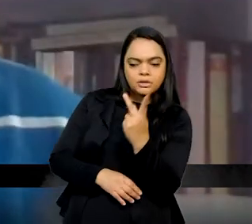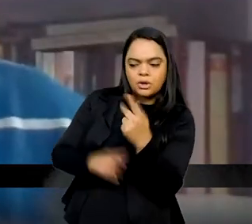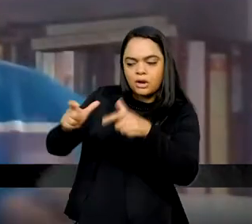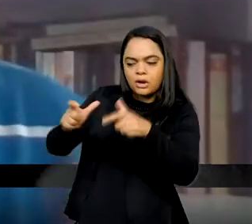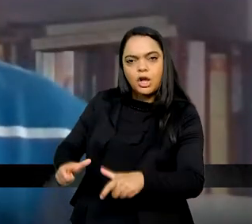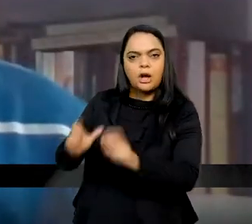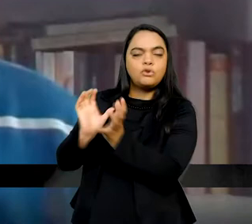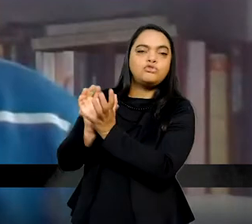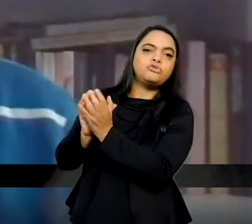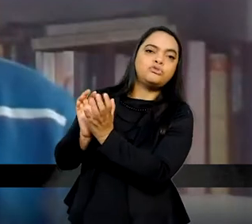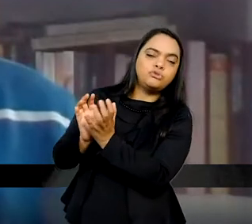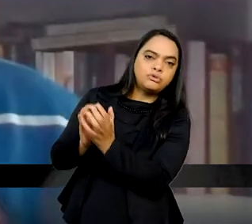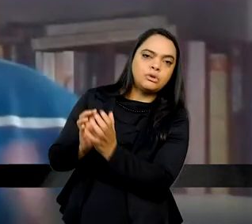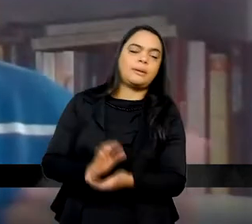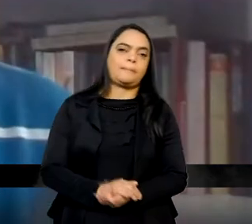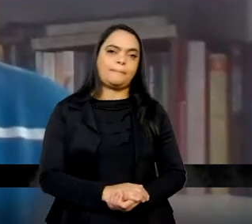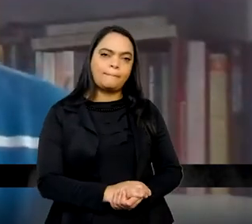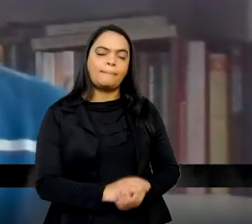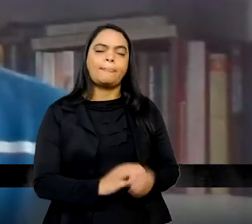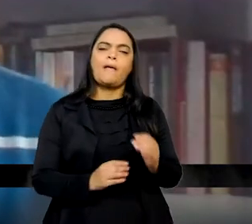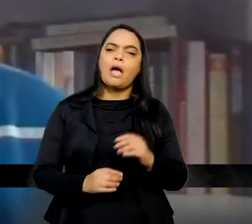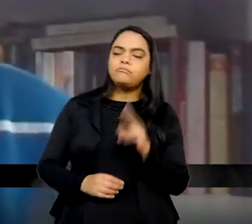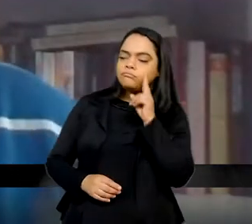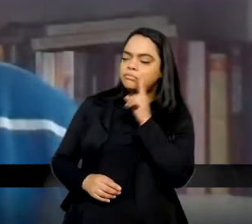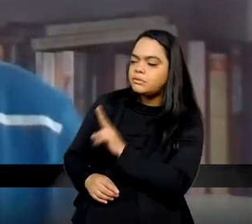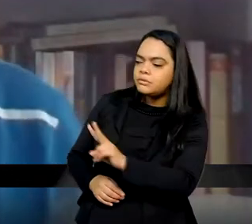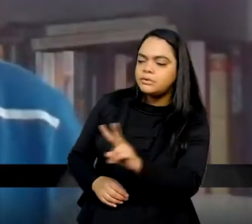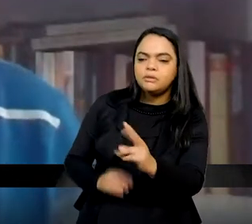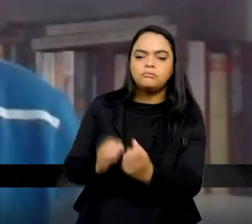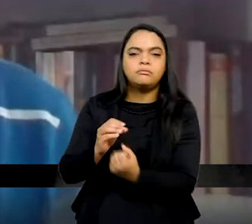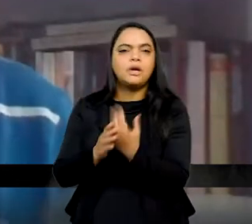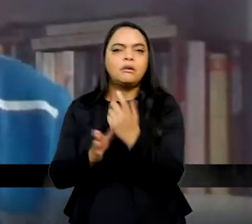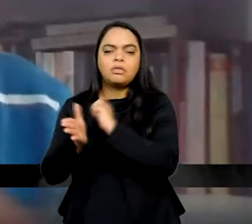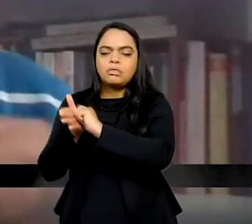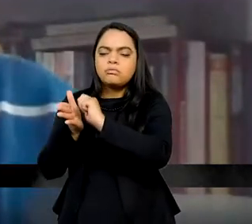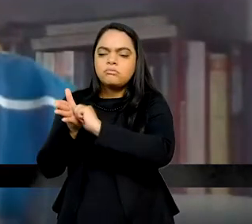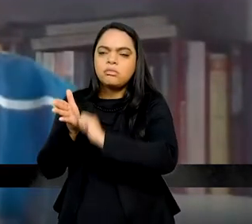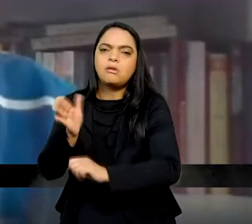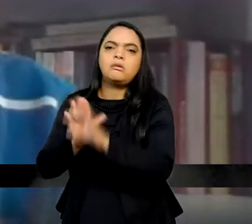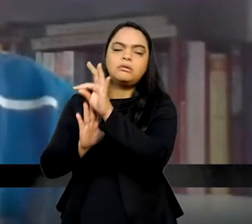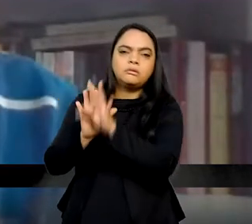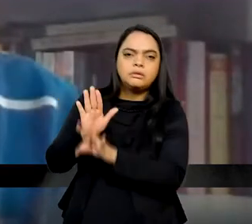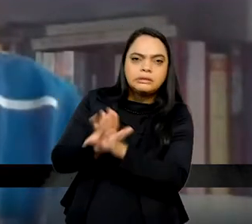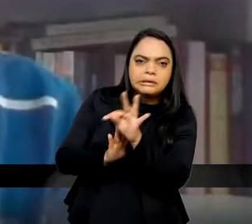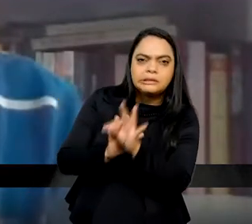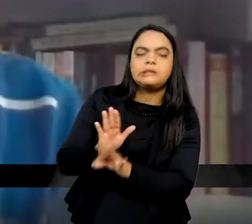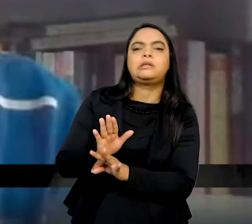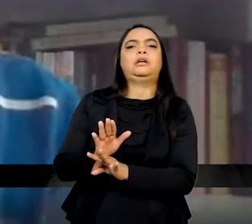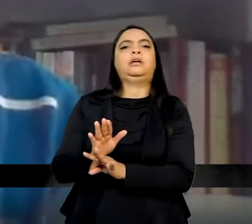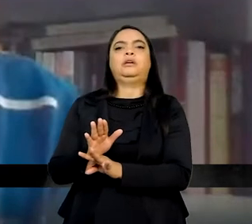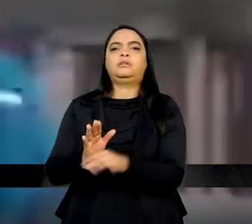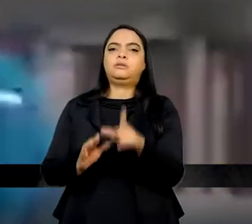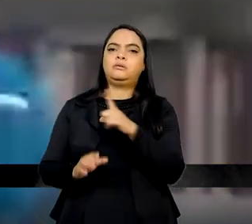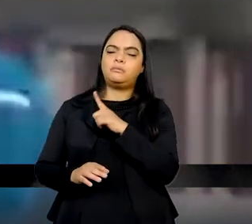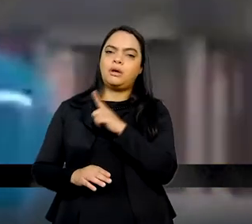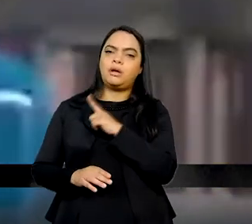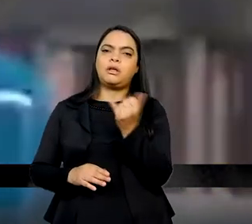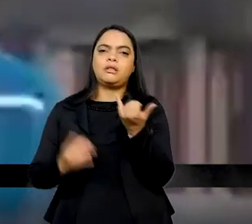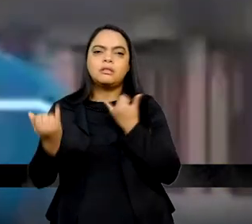partir dali eles viam, a gente elaborava textos para os alunos do PIBID, para criar uma série de